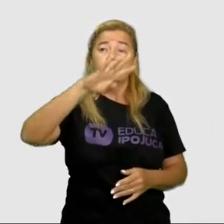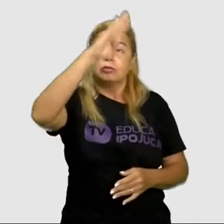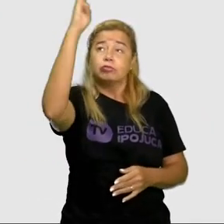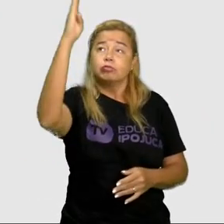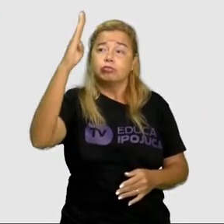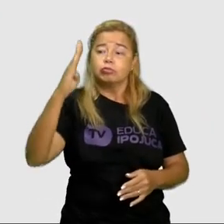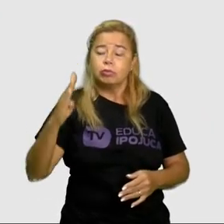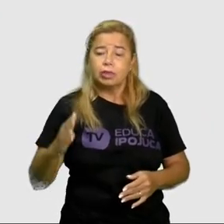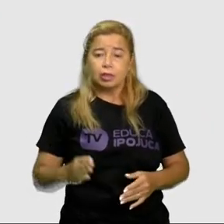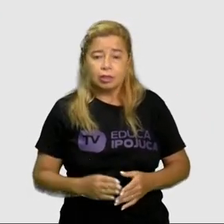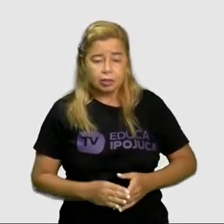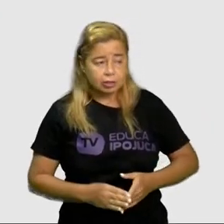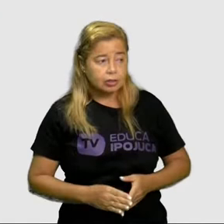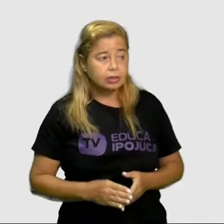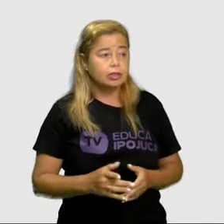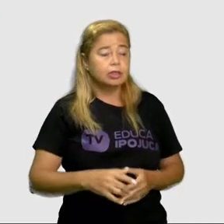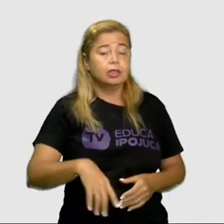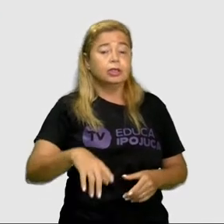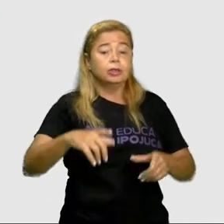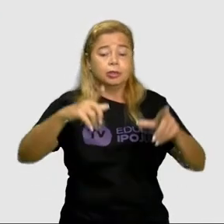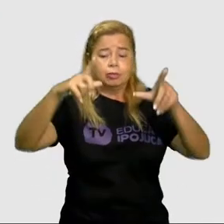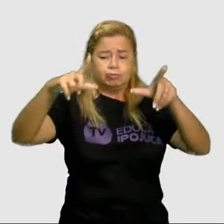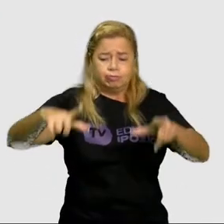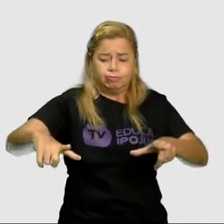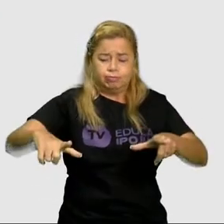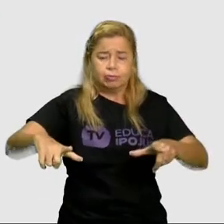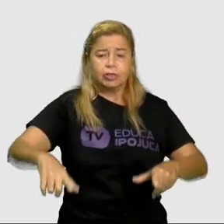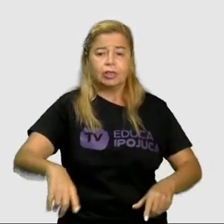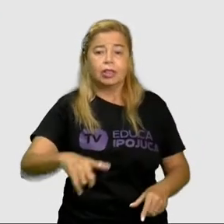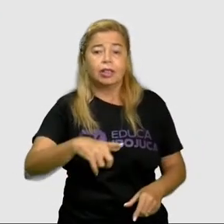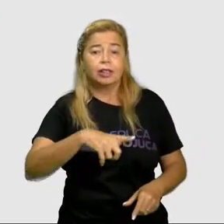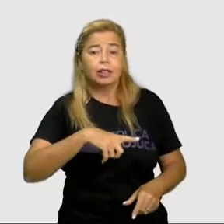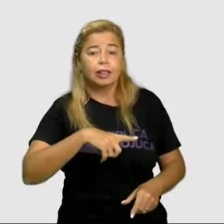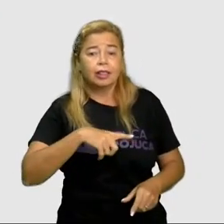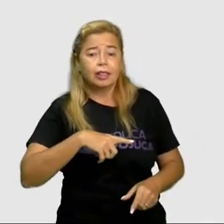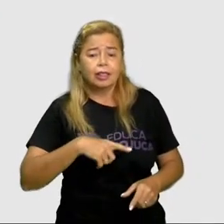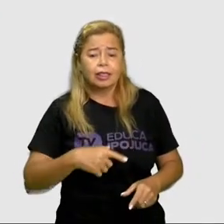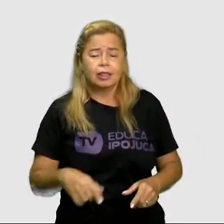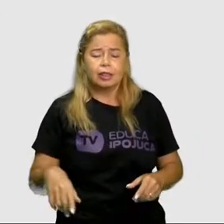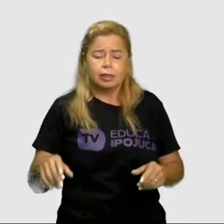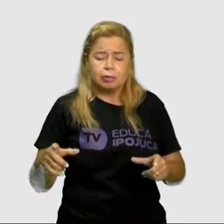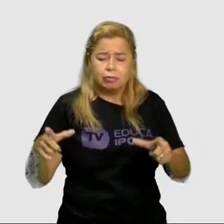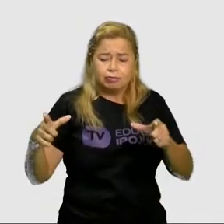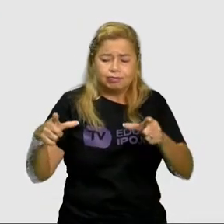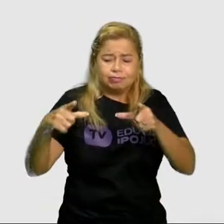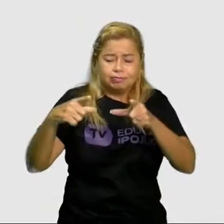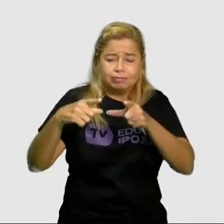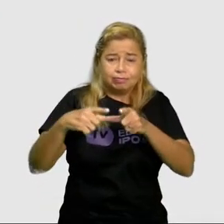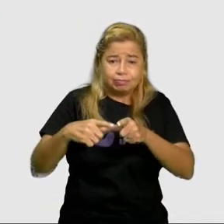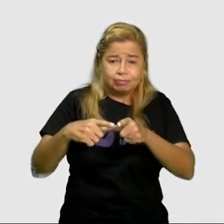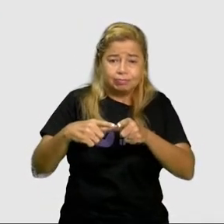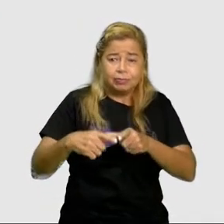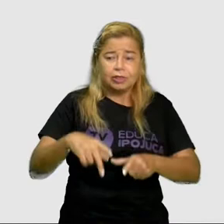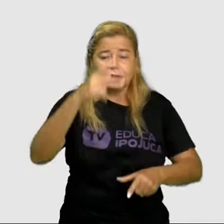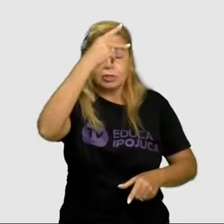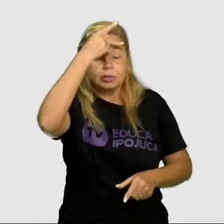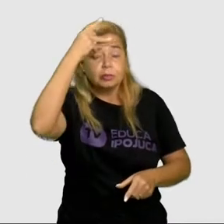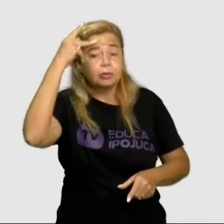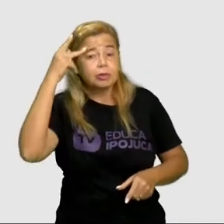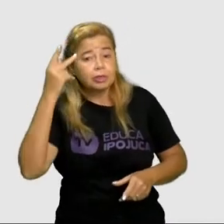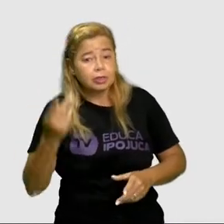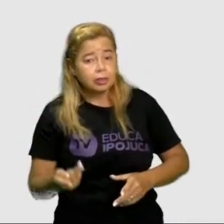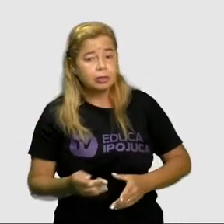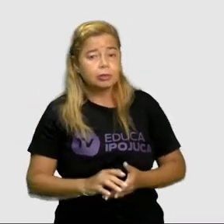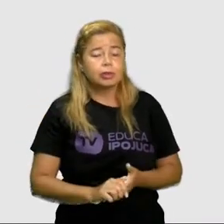Isto é, grande parte do seu território, ele possui uma pequena população, notavelmente, que é o caso da